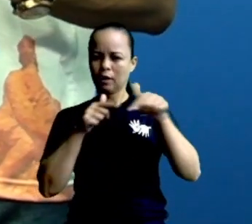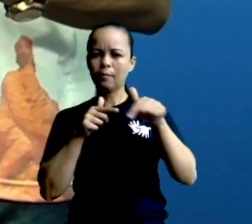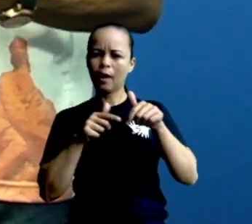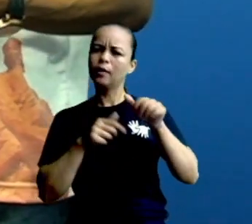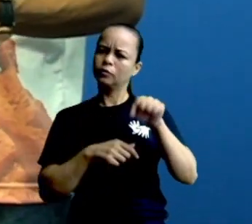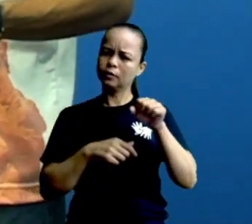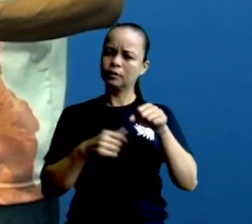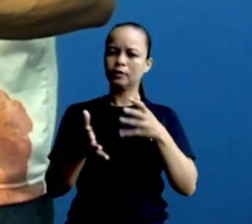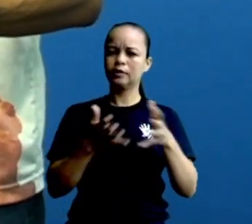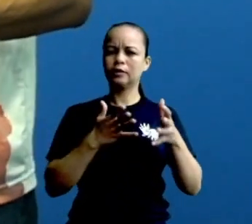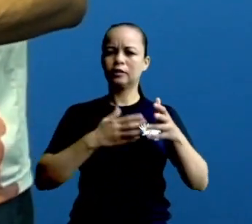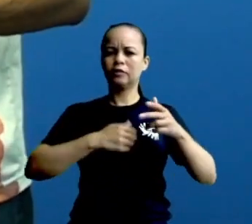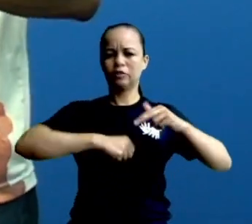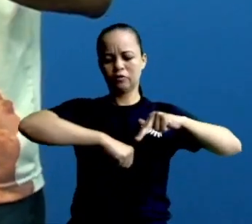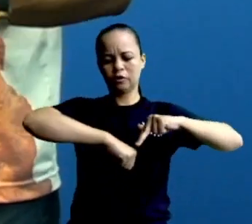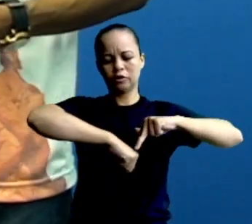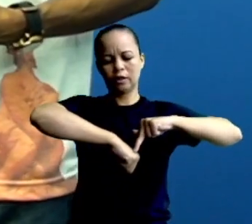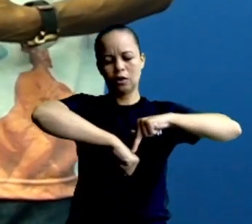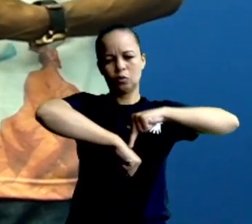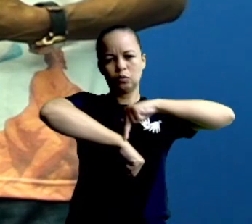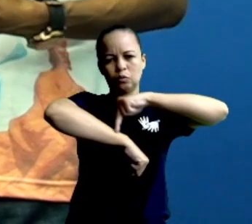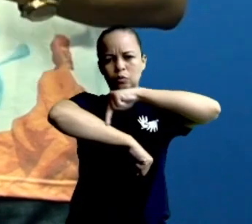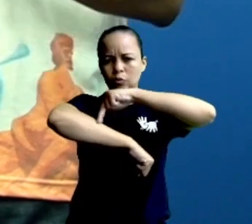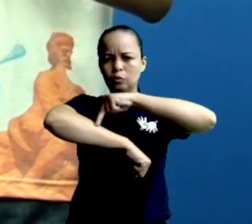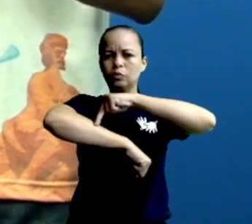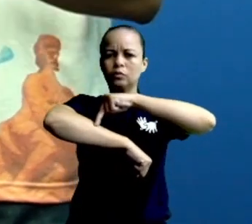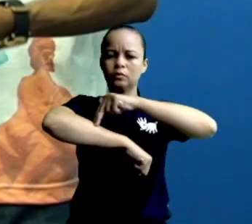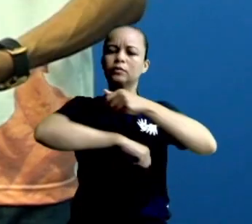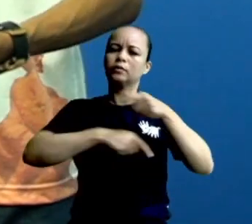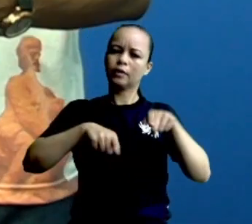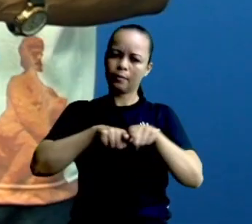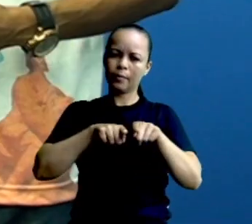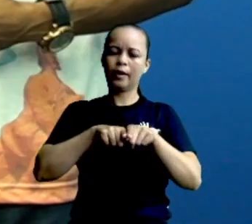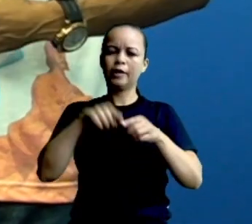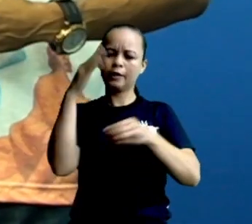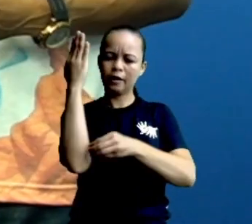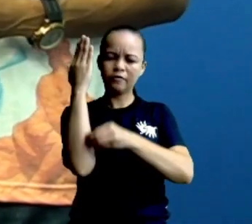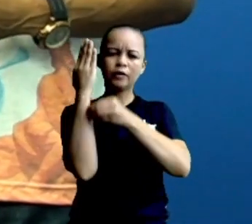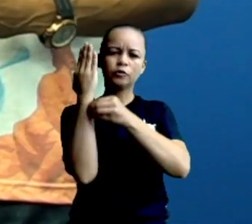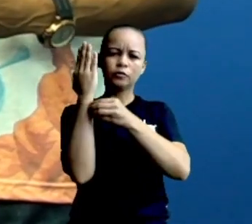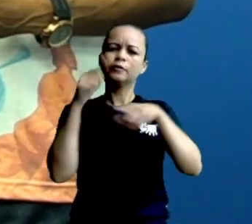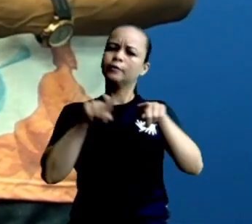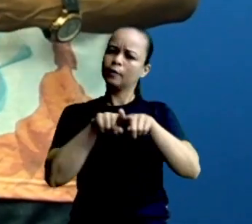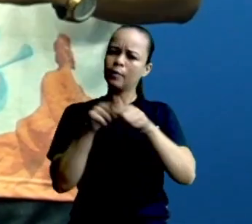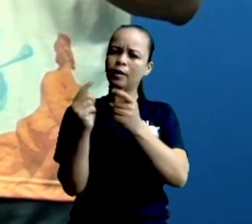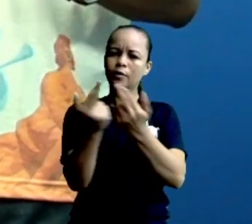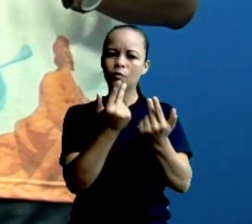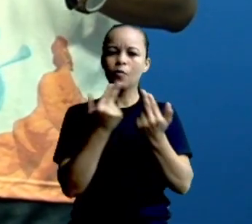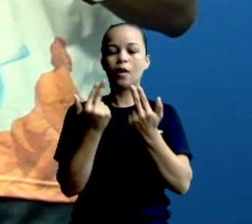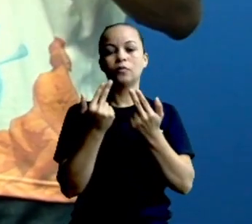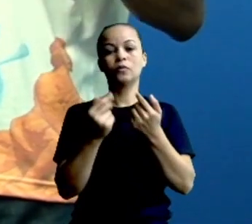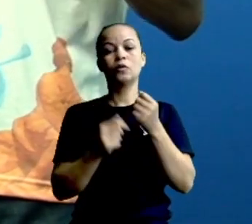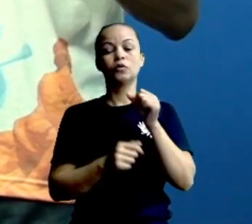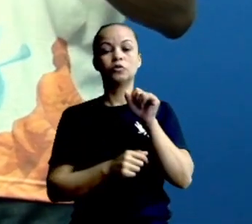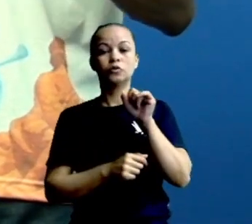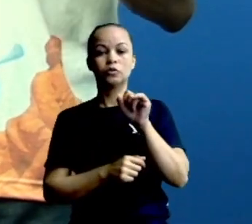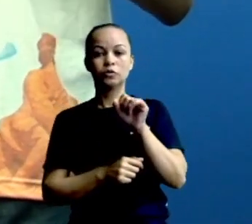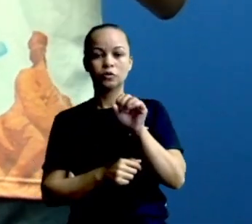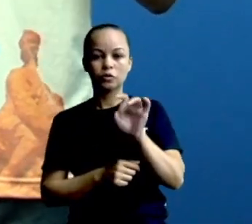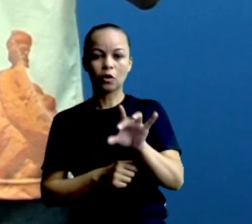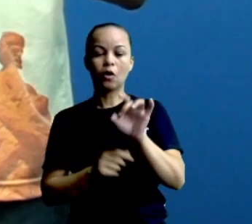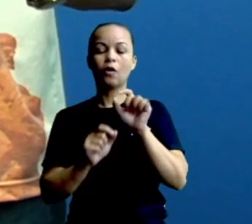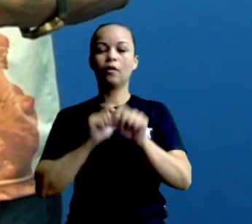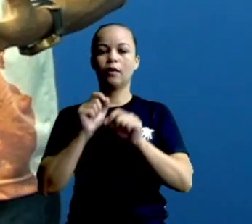Se você for de escada rolante, vai realizar o trabalho? Vai. E de elevador? Também vai realizar o mesmo trabalho. Só que se você